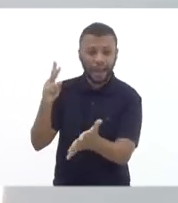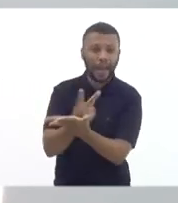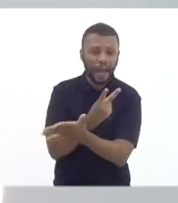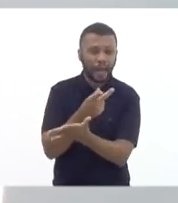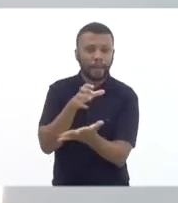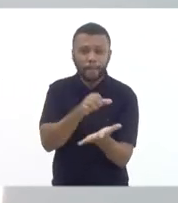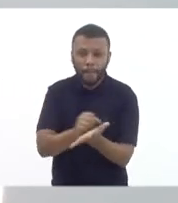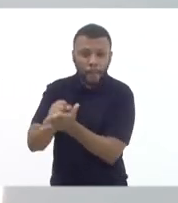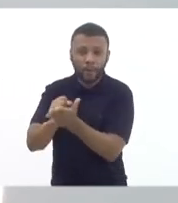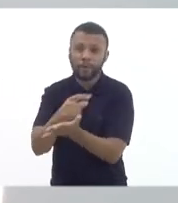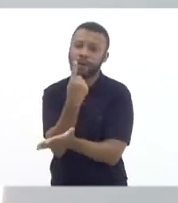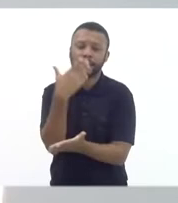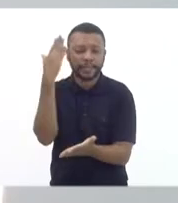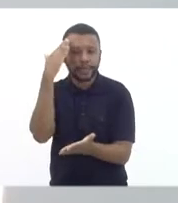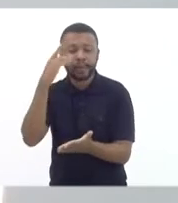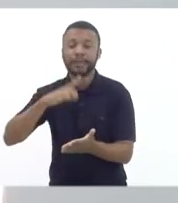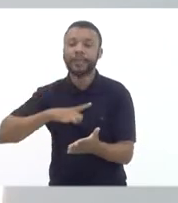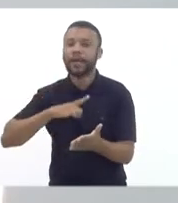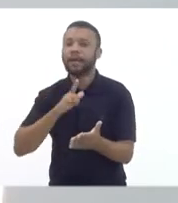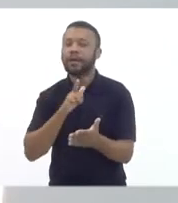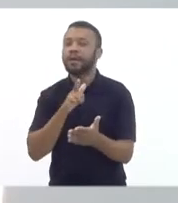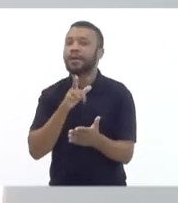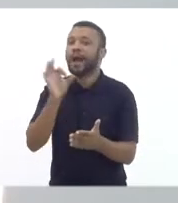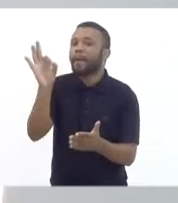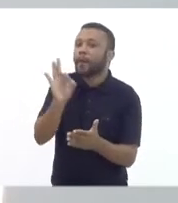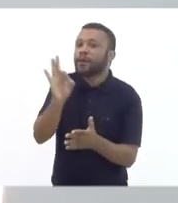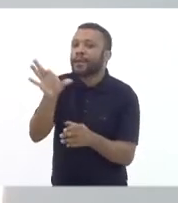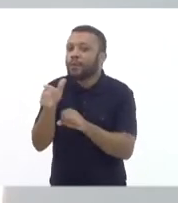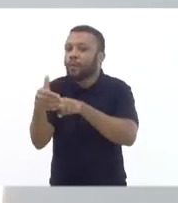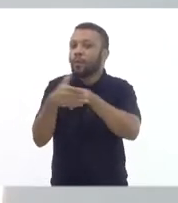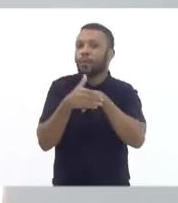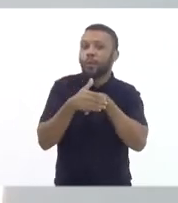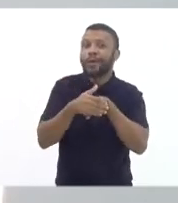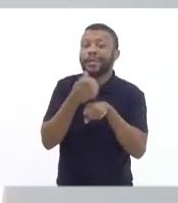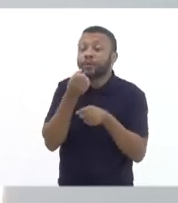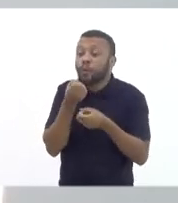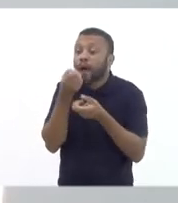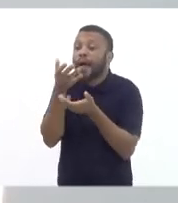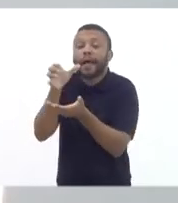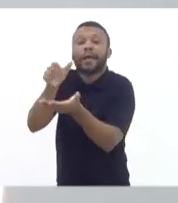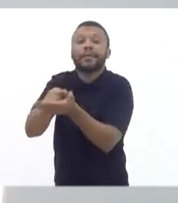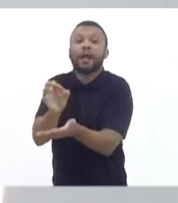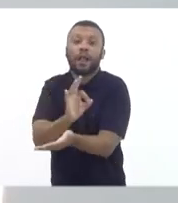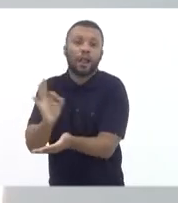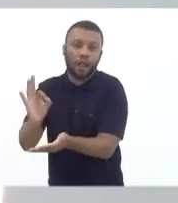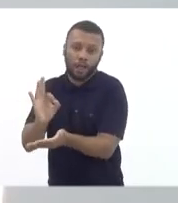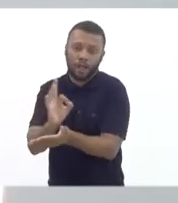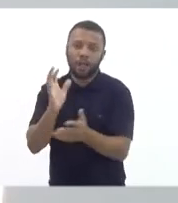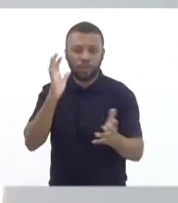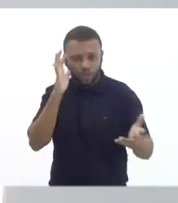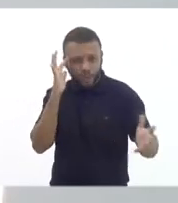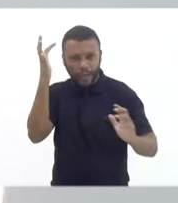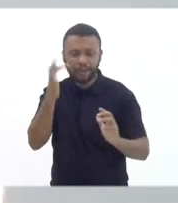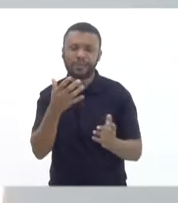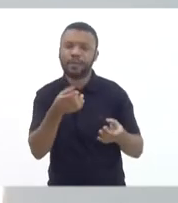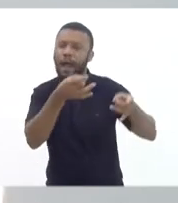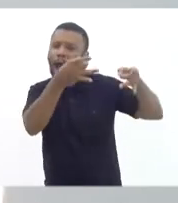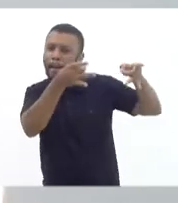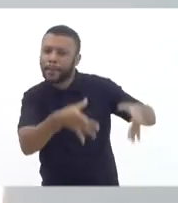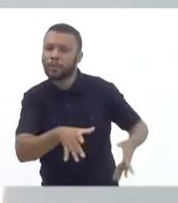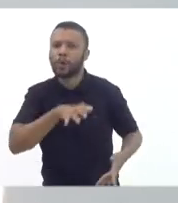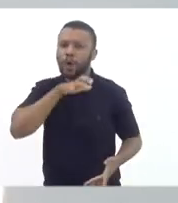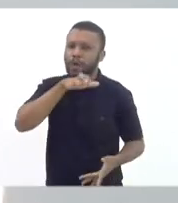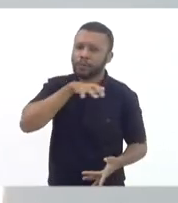uma subnotificação muito grande disso, de casos de abandono e maus-tratos. Então, essa é a palavra que eu queria dizer amanhã, nessa